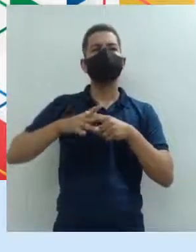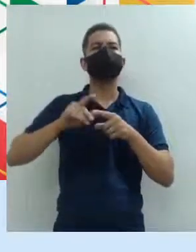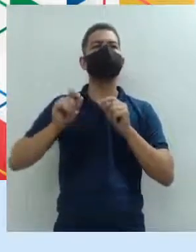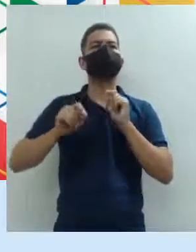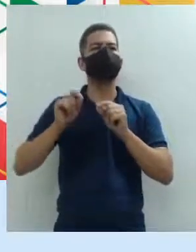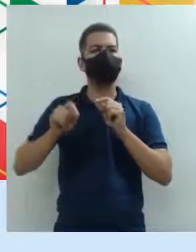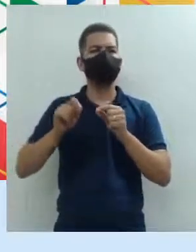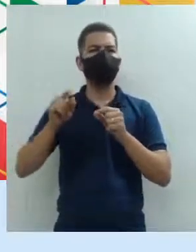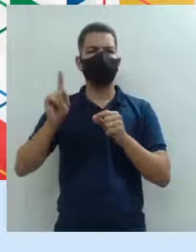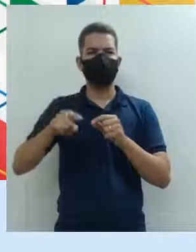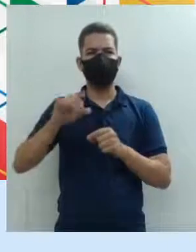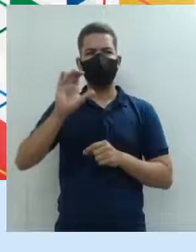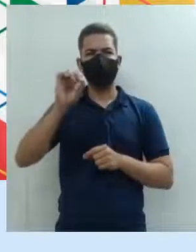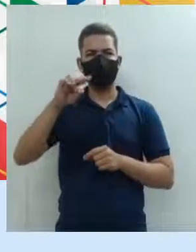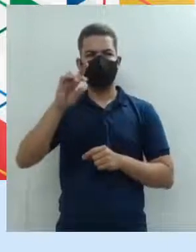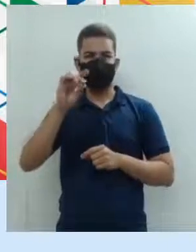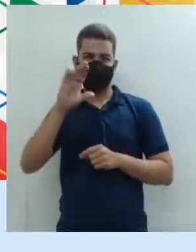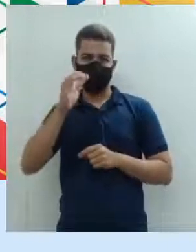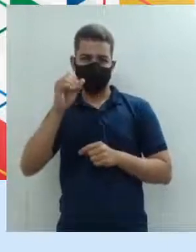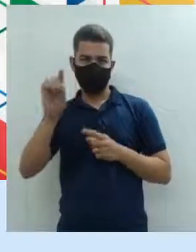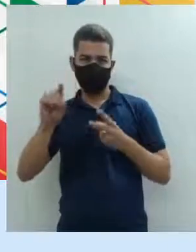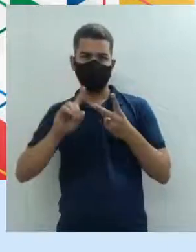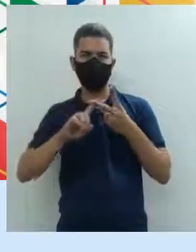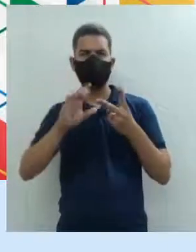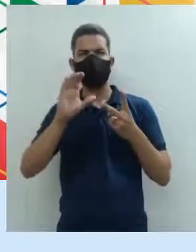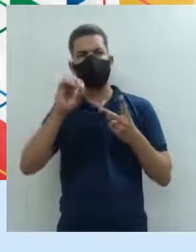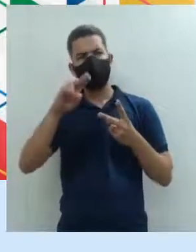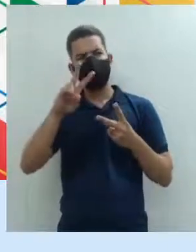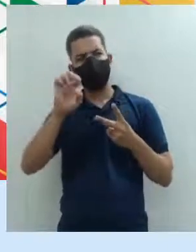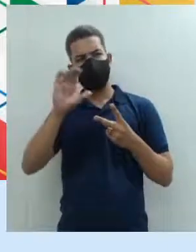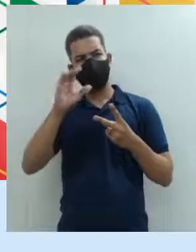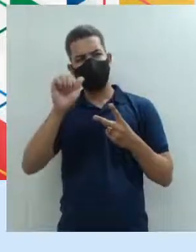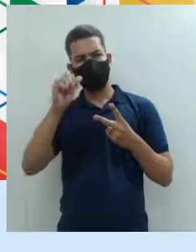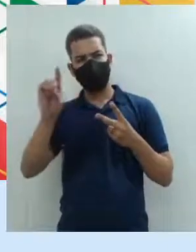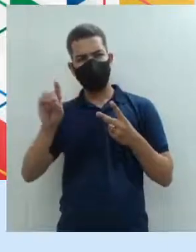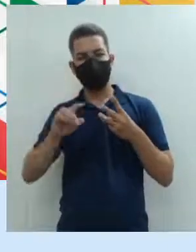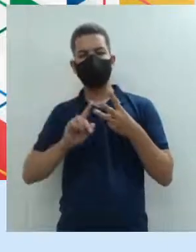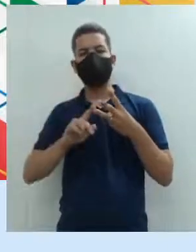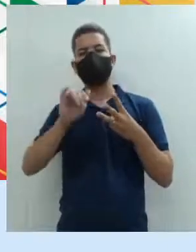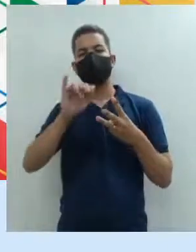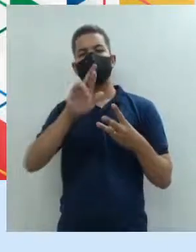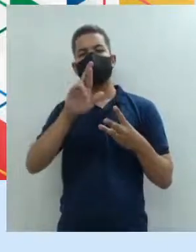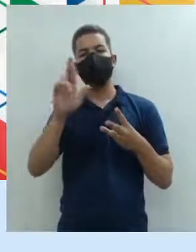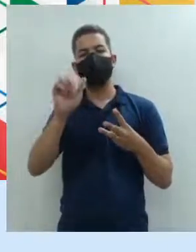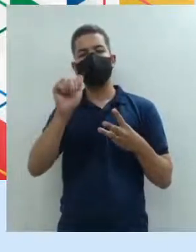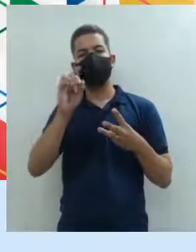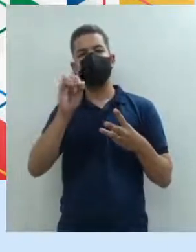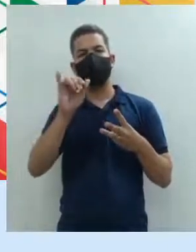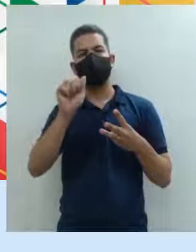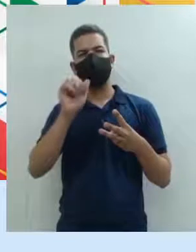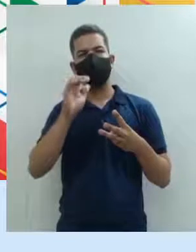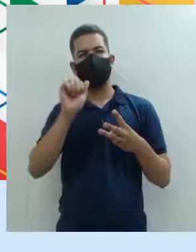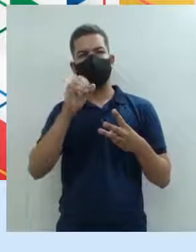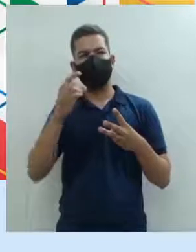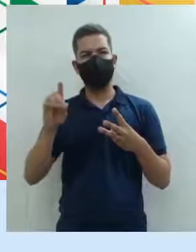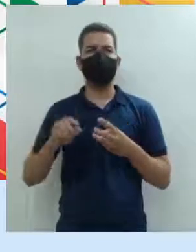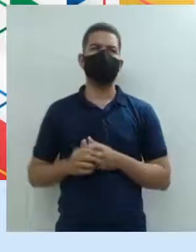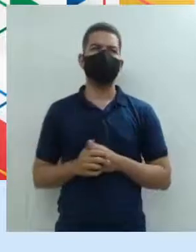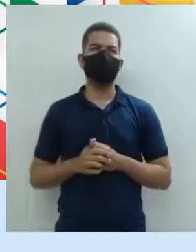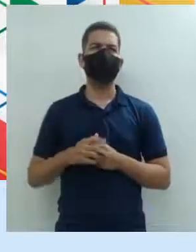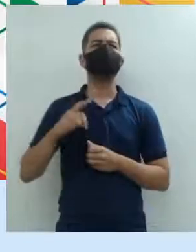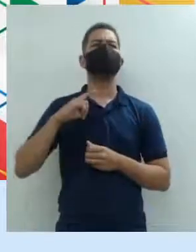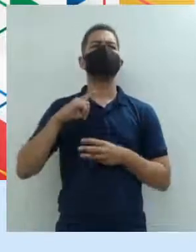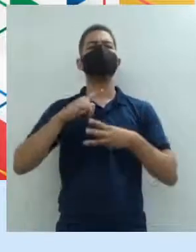por condução, por convecção e por irradiação. Então a gente vai estudar detalhadamente aí essas três formas aí